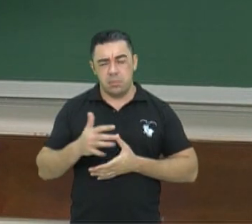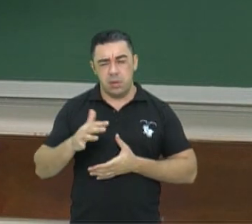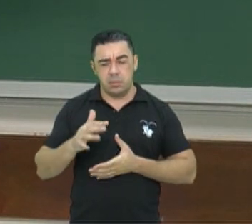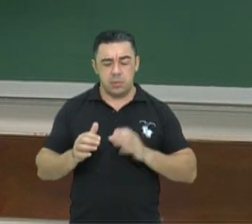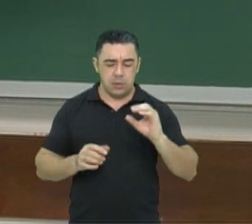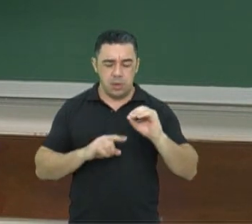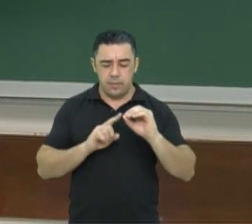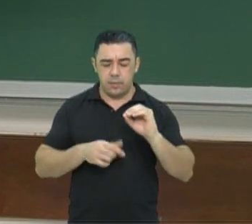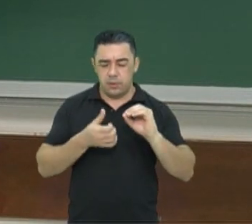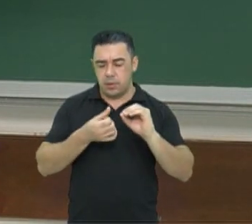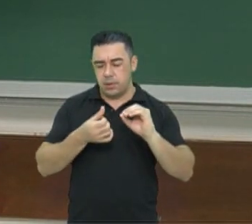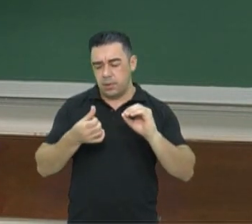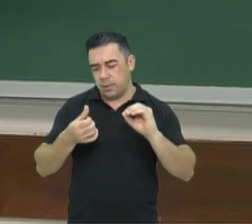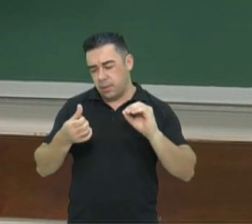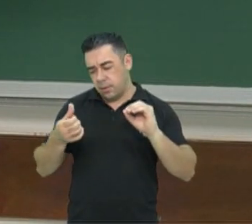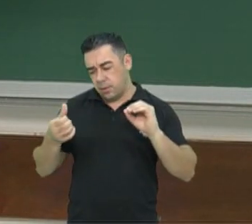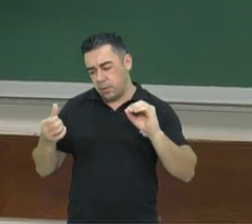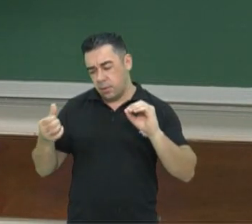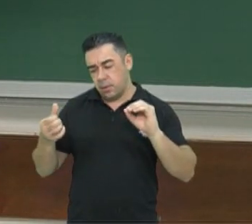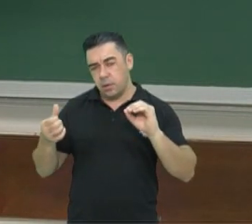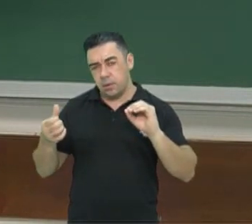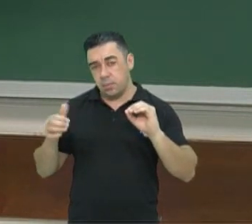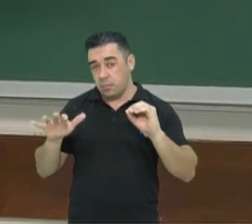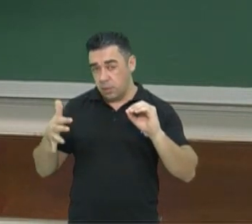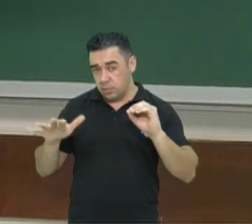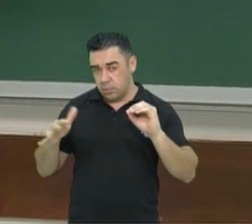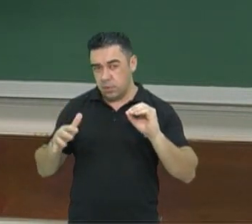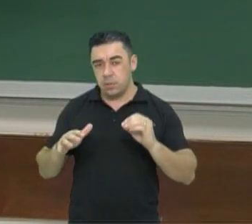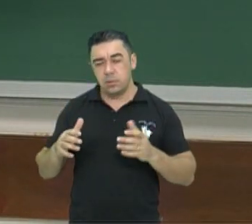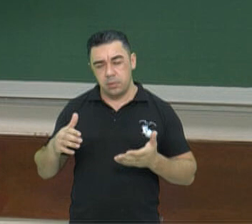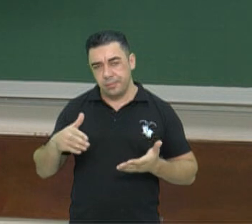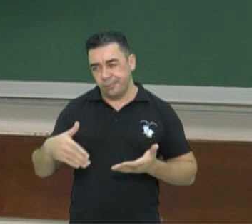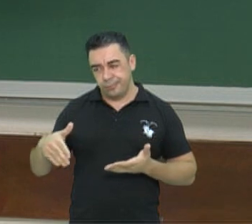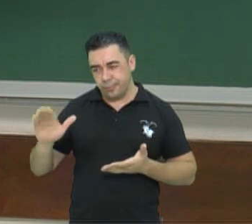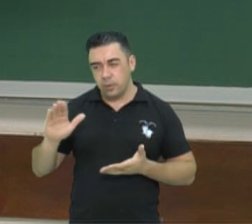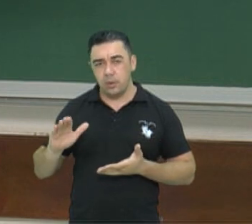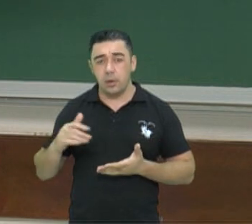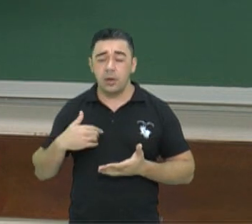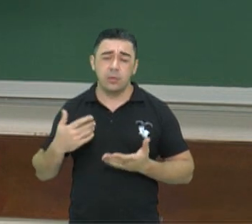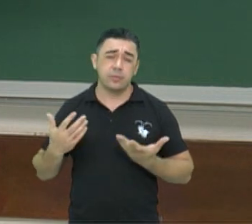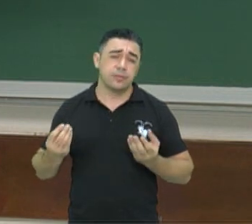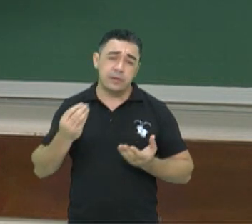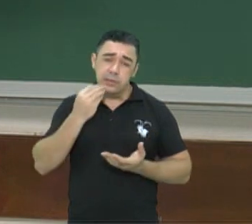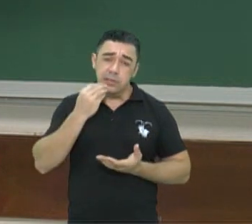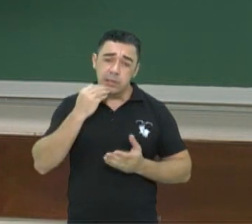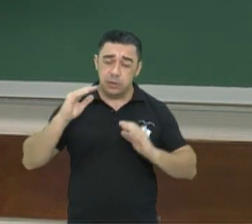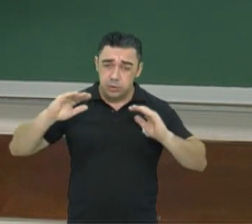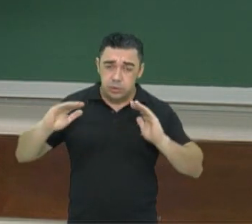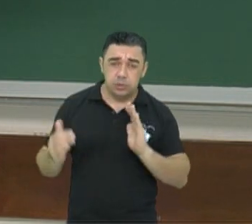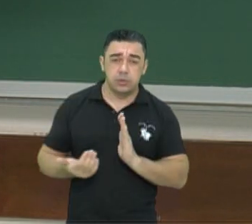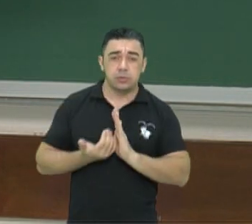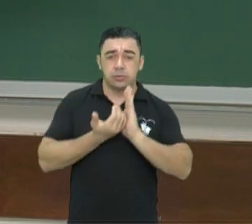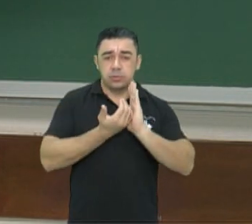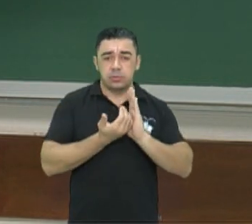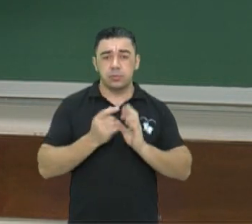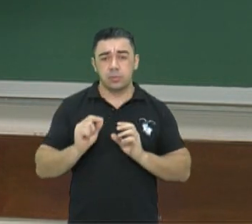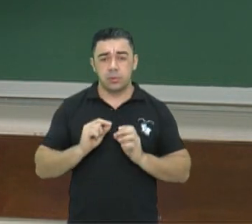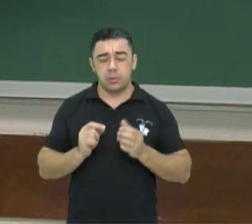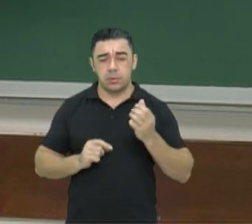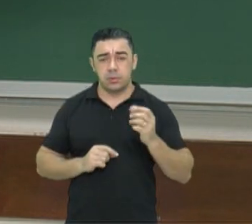deu 0,6666, né? Até o infinito quase. O que que eu faço? Eu sei